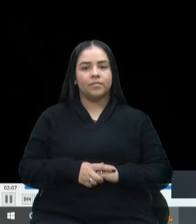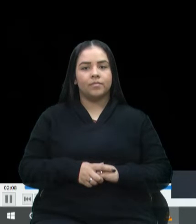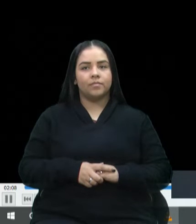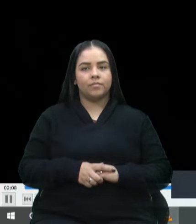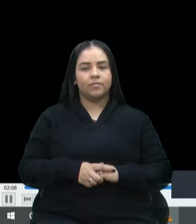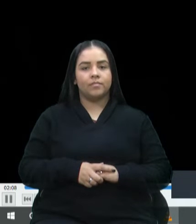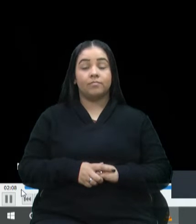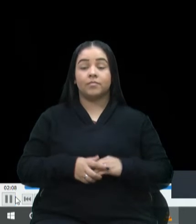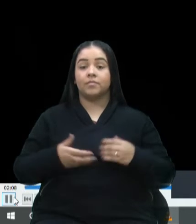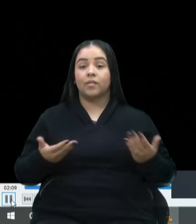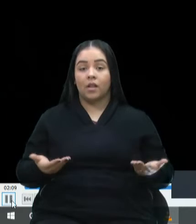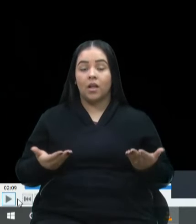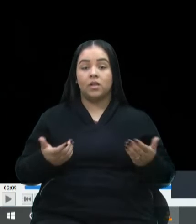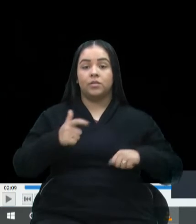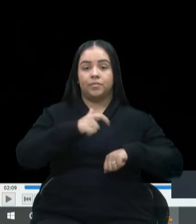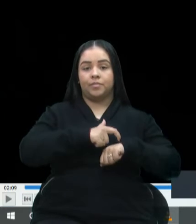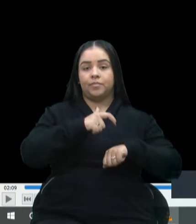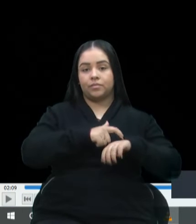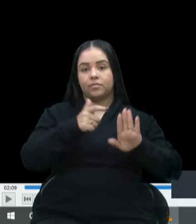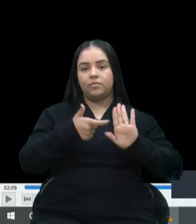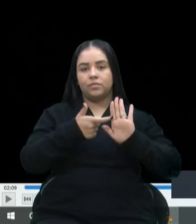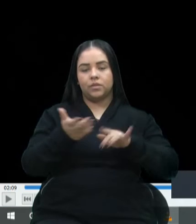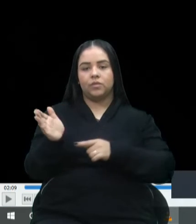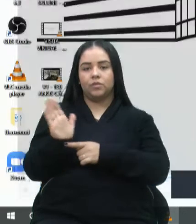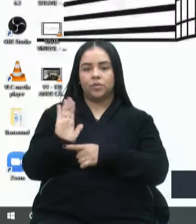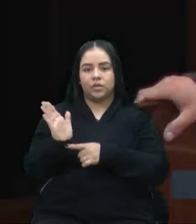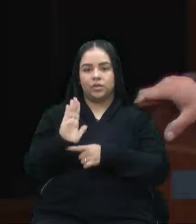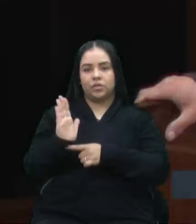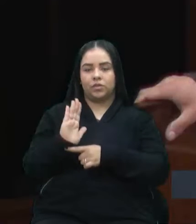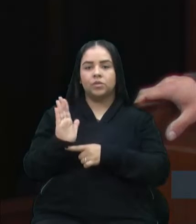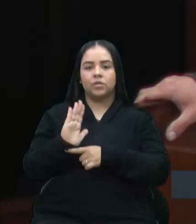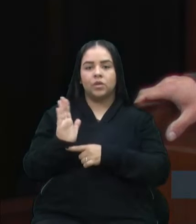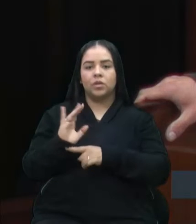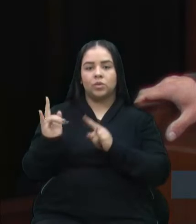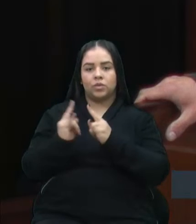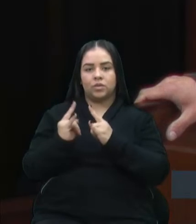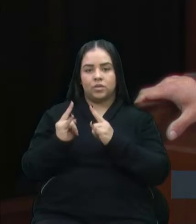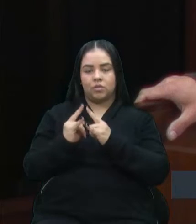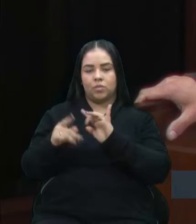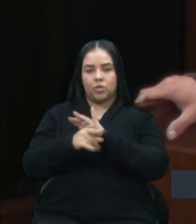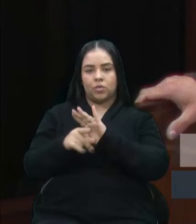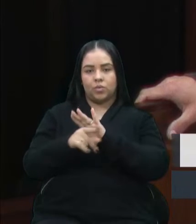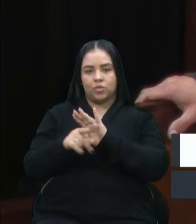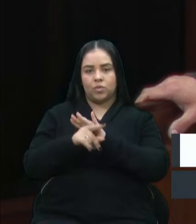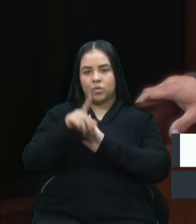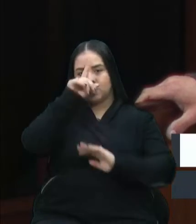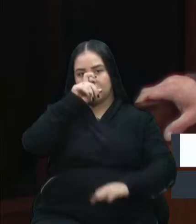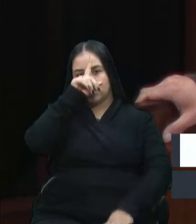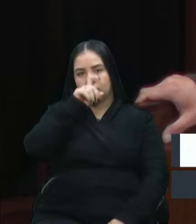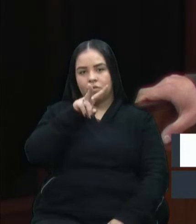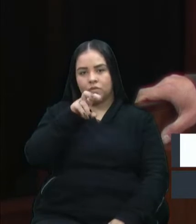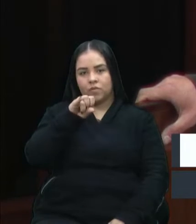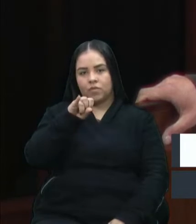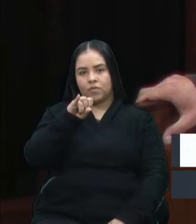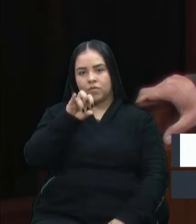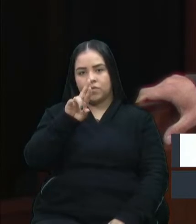Então, neste momento, foi exibido o vídeo institucional aí do Hospital Virvi Ramos, conhecido como Hospital